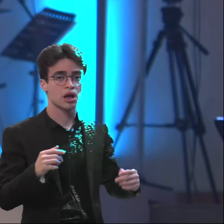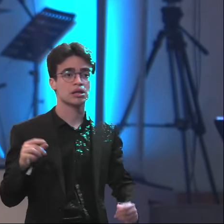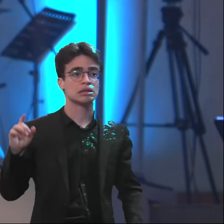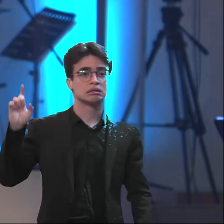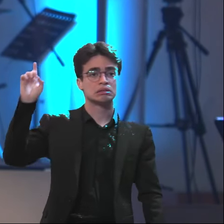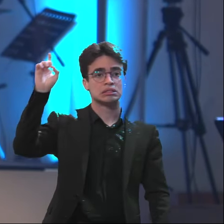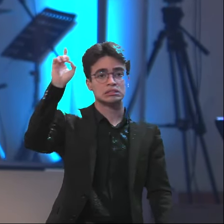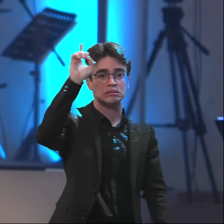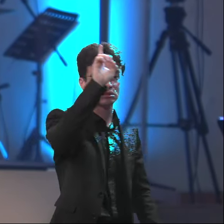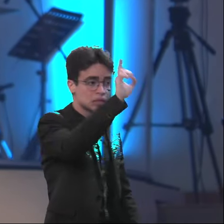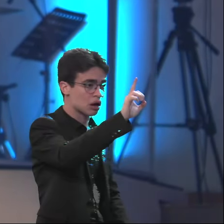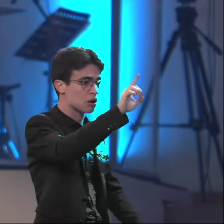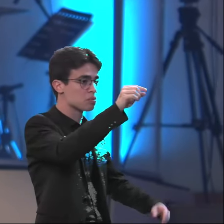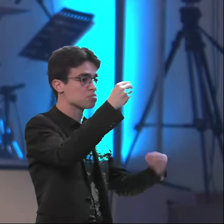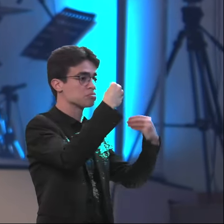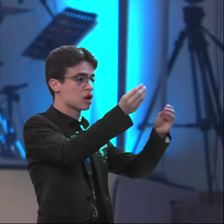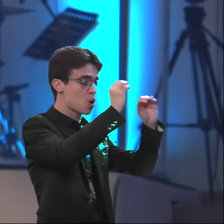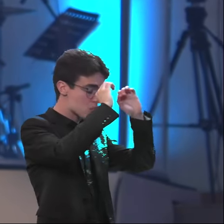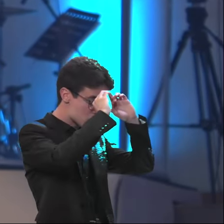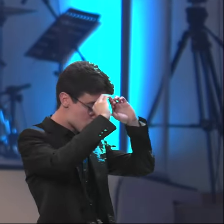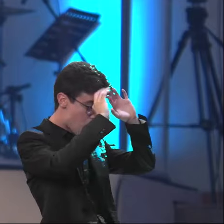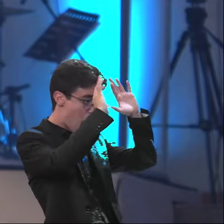seu entendimento.